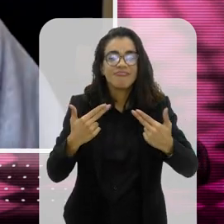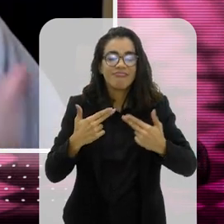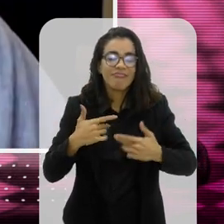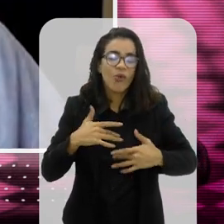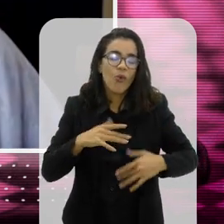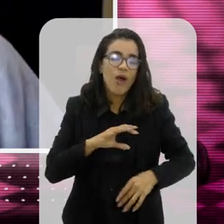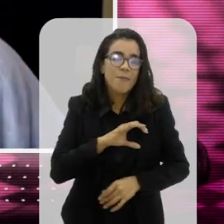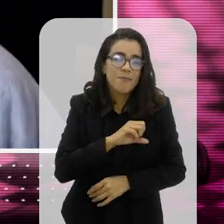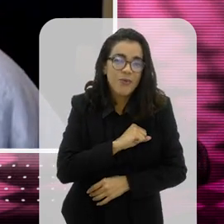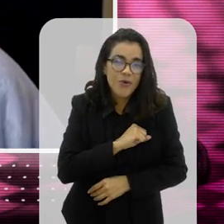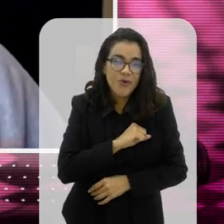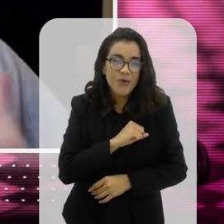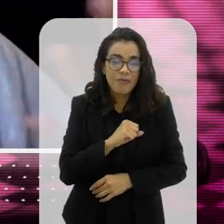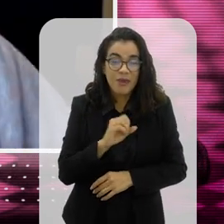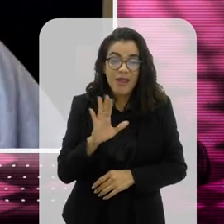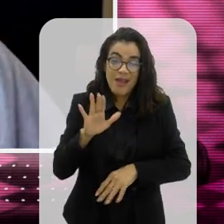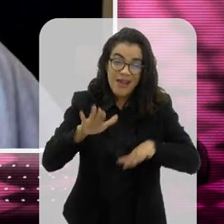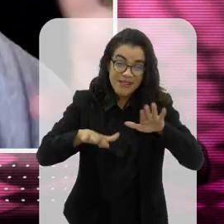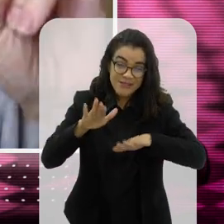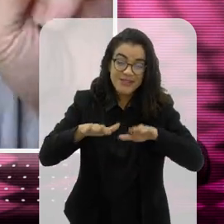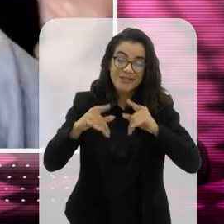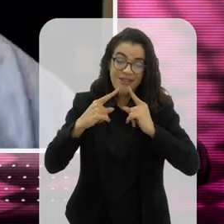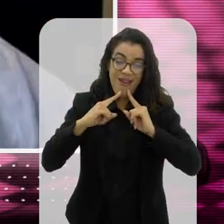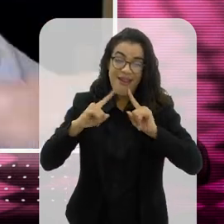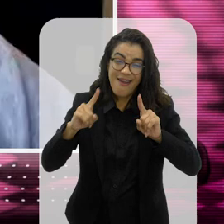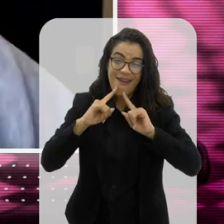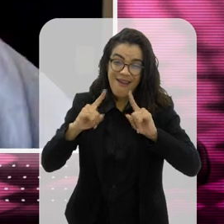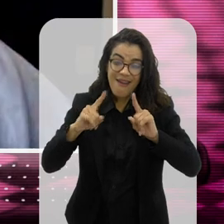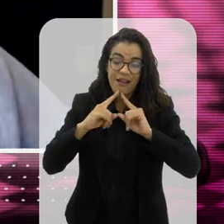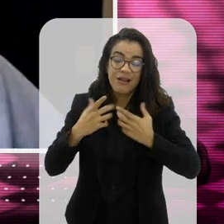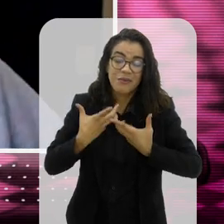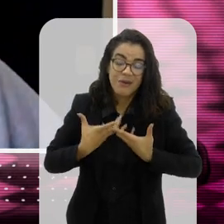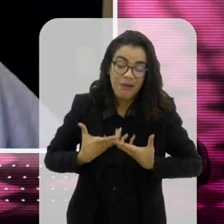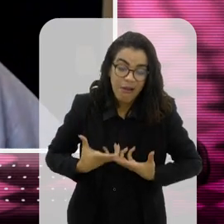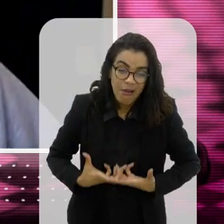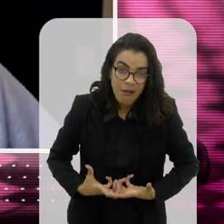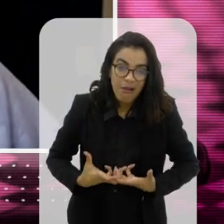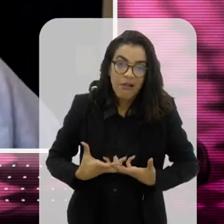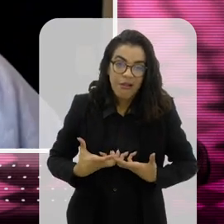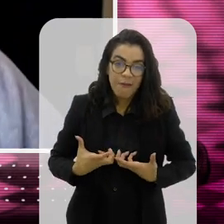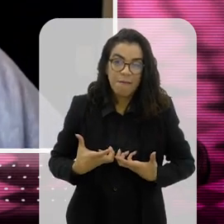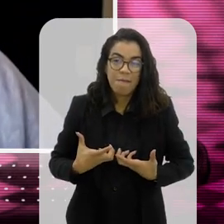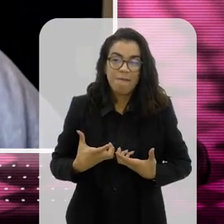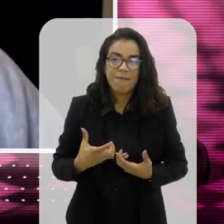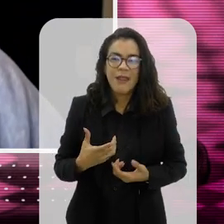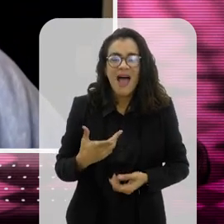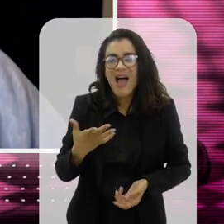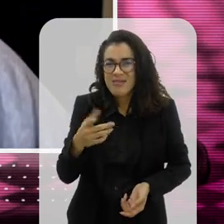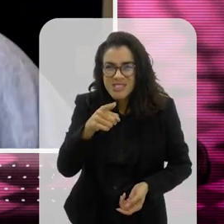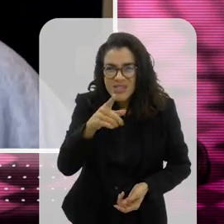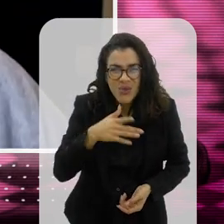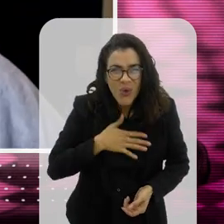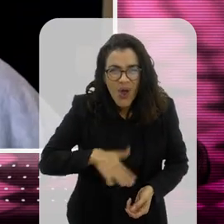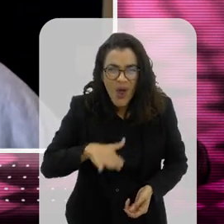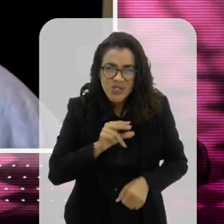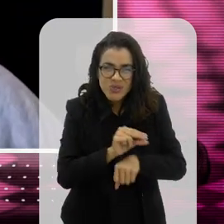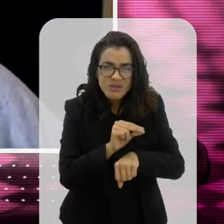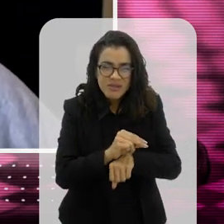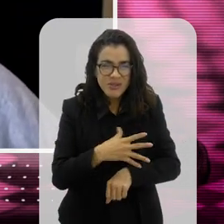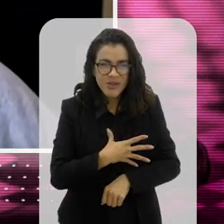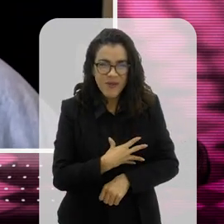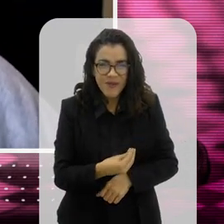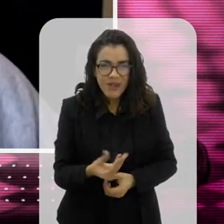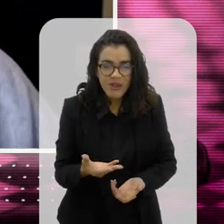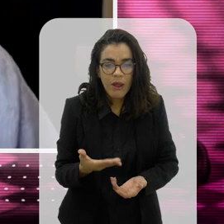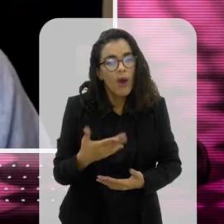com afeto, com amor, né? Às vezes, quando eu reclamo, né, entre aspas, do cansaço, da sobrecarga, tem gente que fala assim: mas você não gosta de cuidar